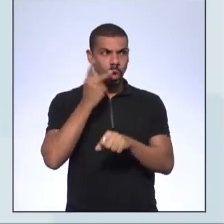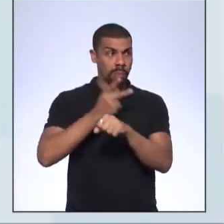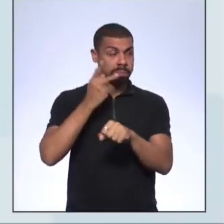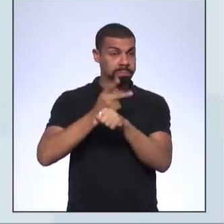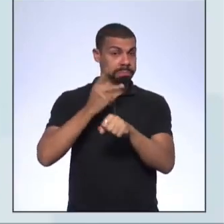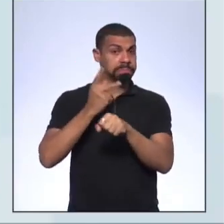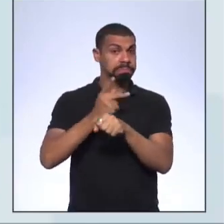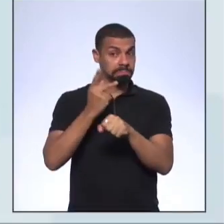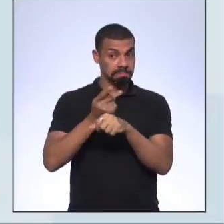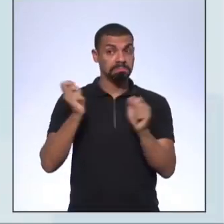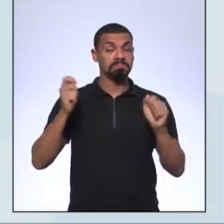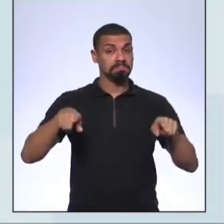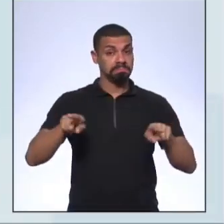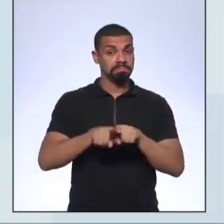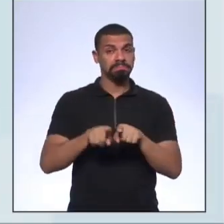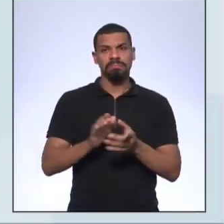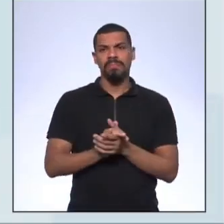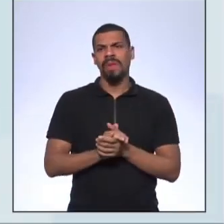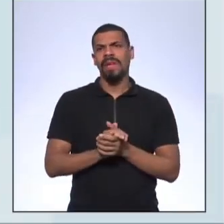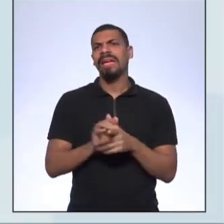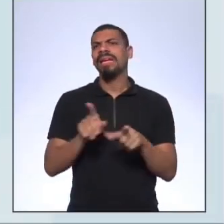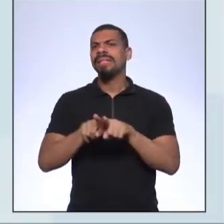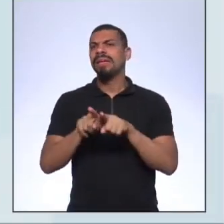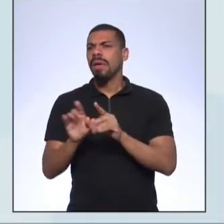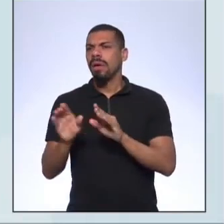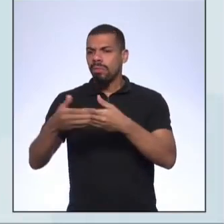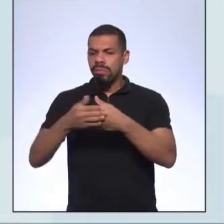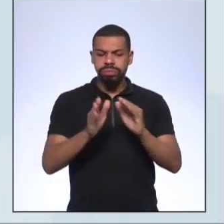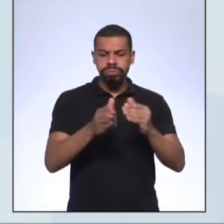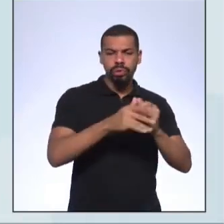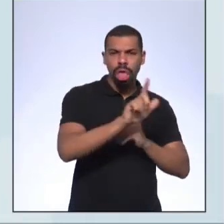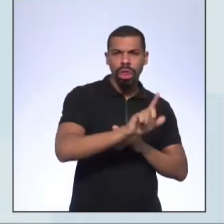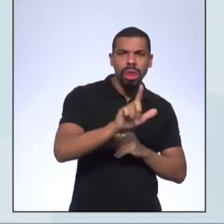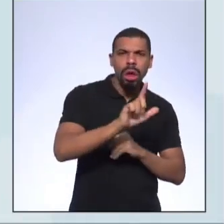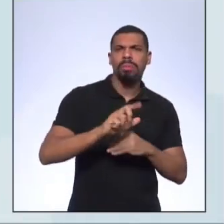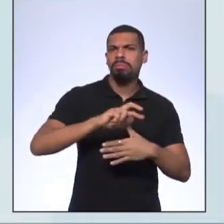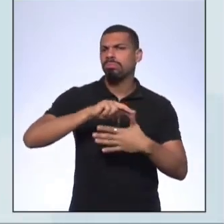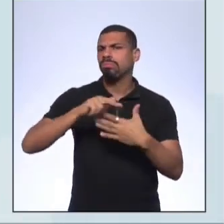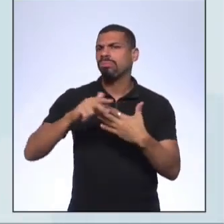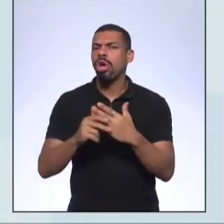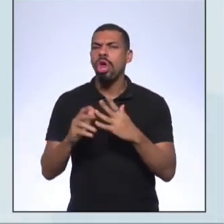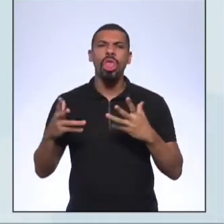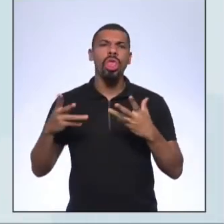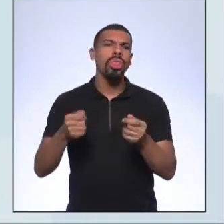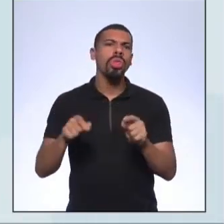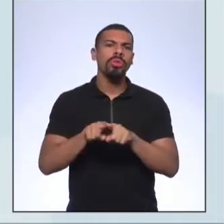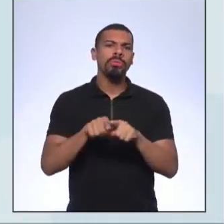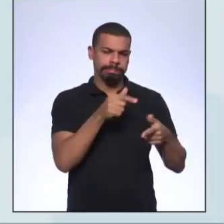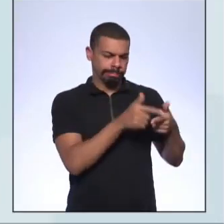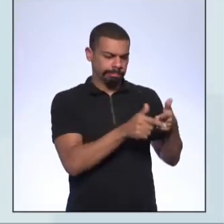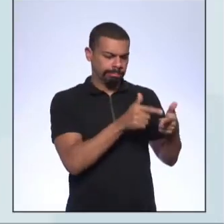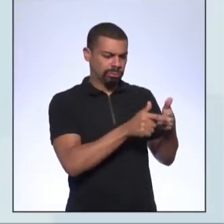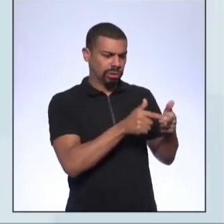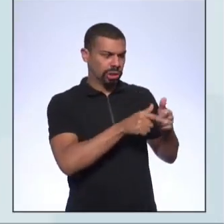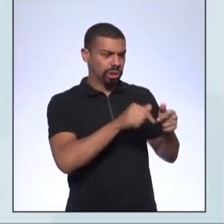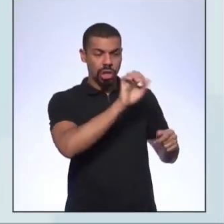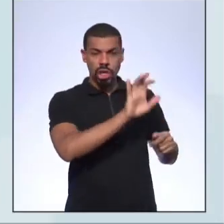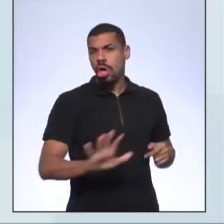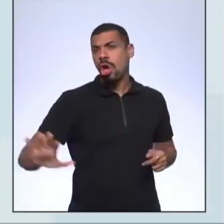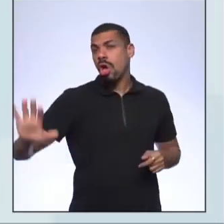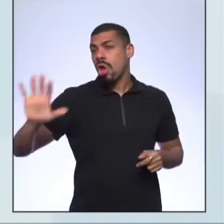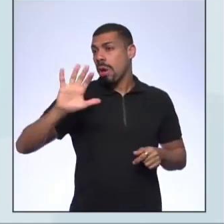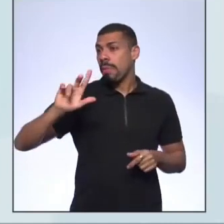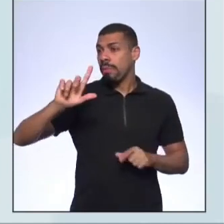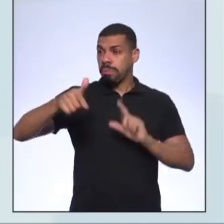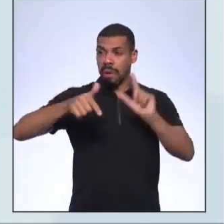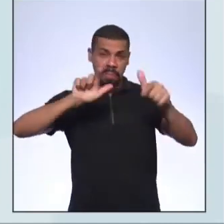da monetização e prejuízo ao comércio interno, né? Ou seja, todos esses problemas que a Europa enfrentava, vários países